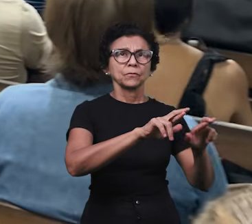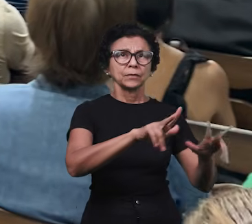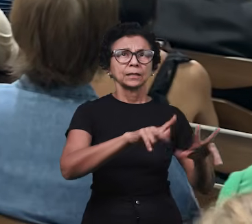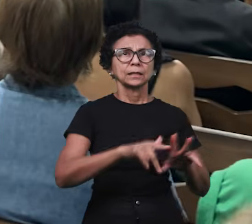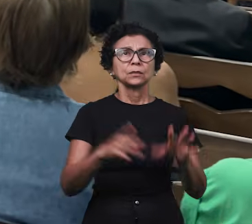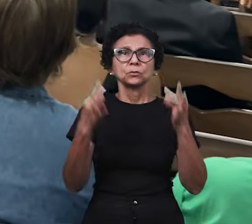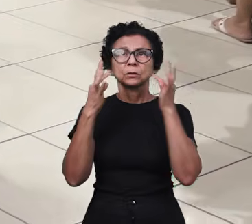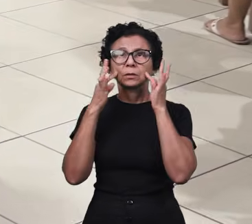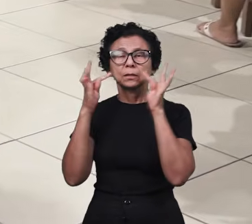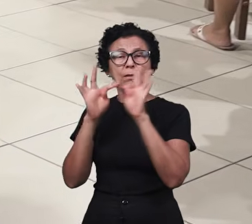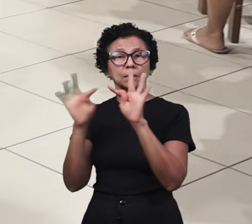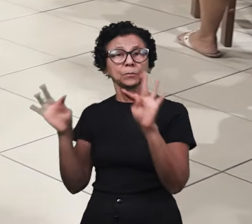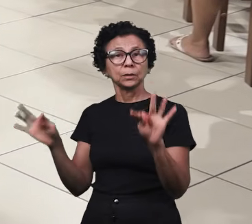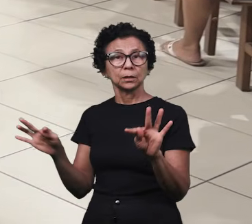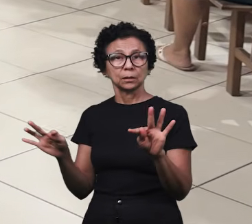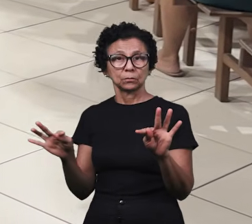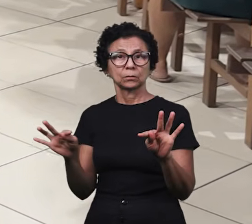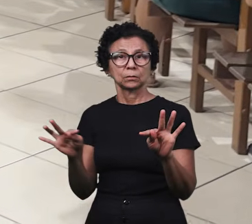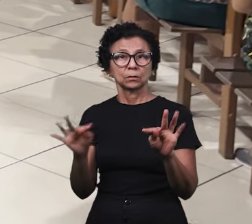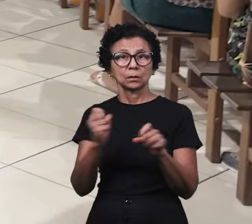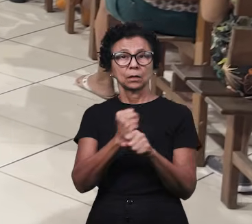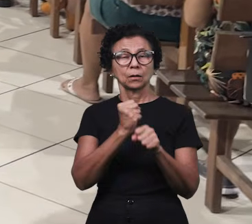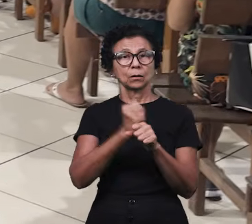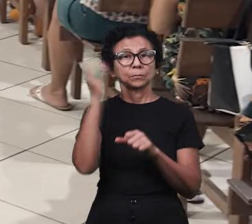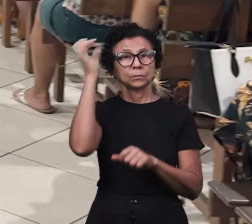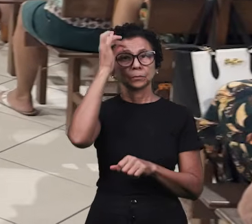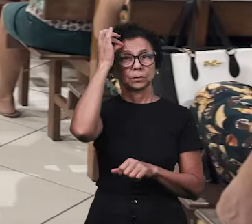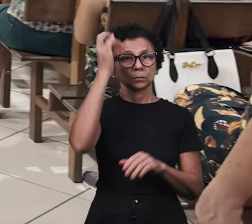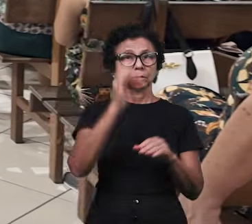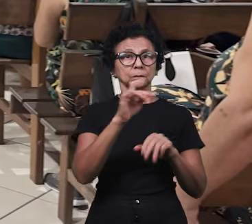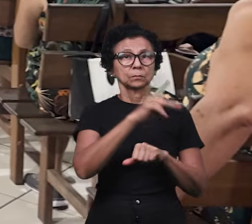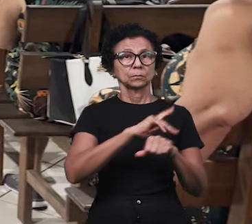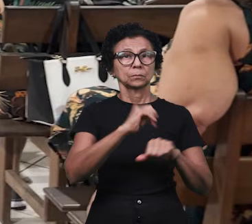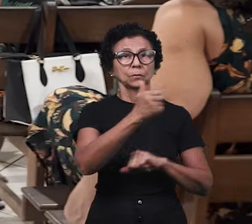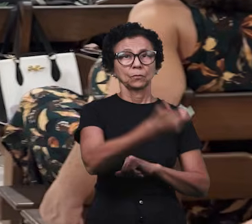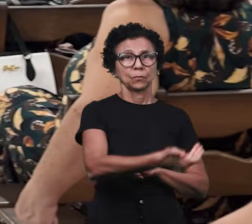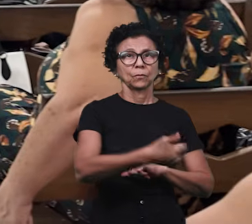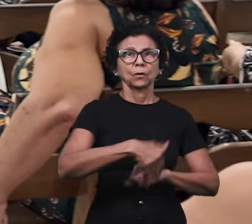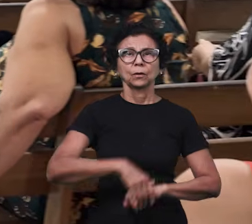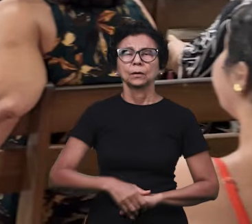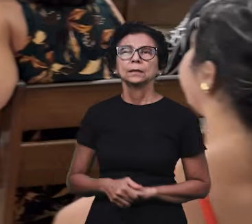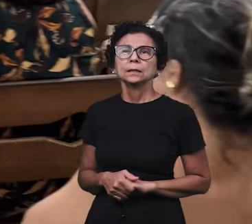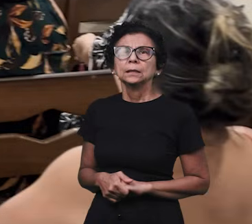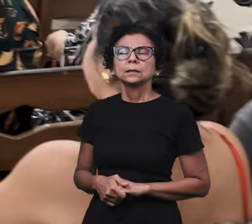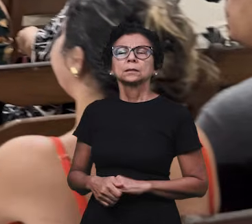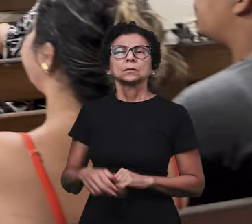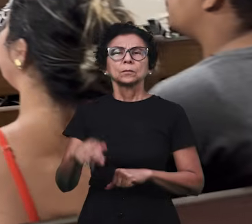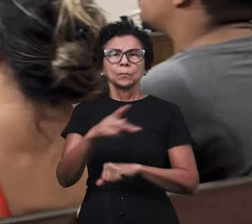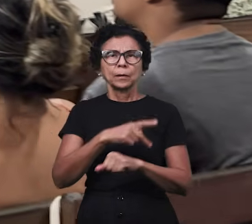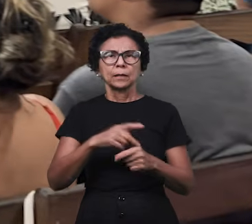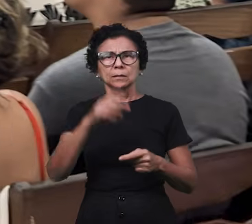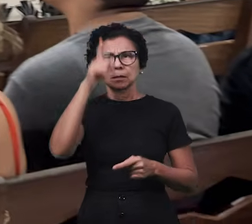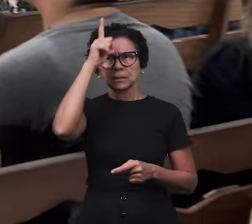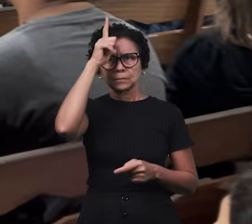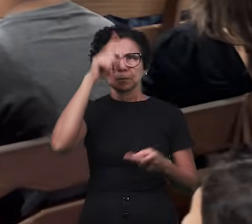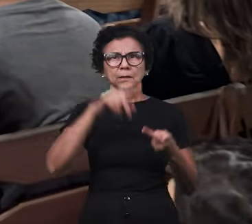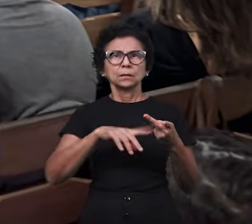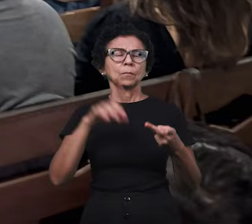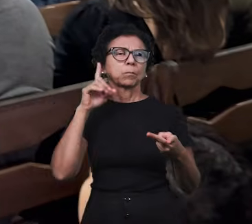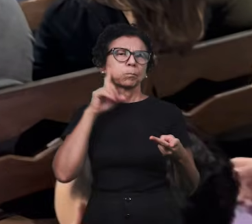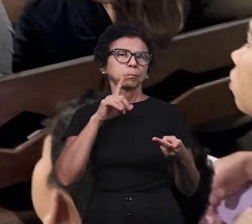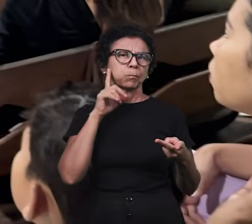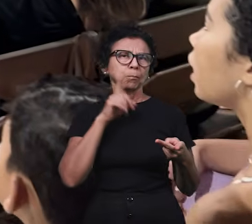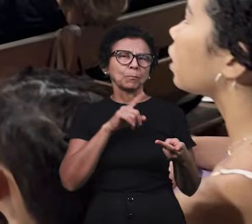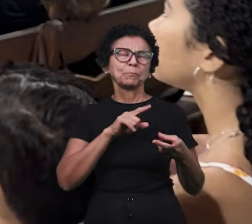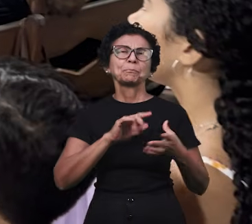testemunhos e experiências da operação do Senhor fora do Brasil. Entre eles estavam irmãos que servem ao Senhor na Alemanha e também nos